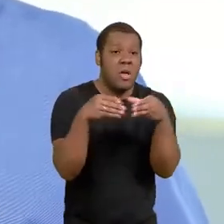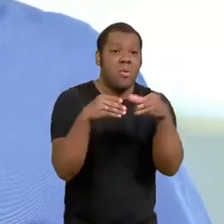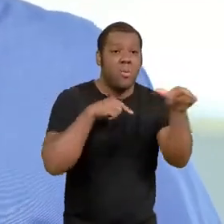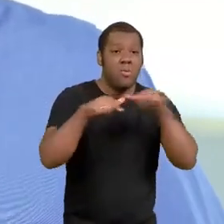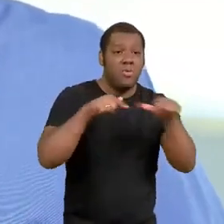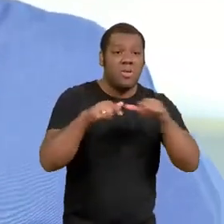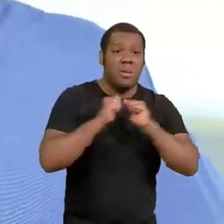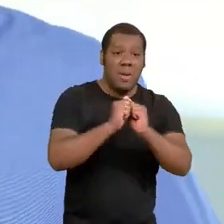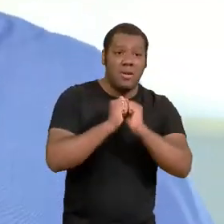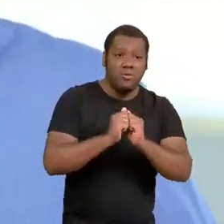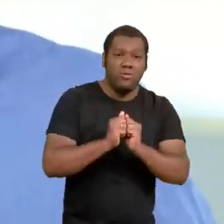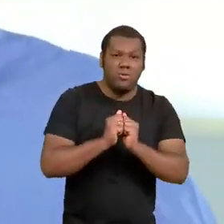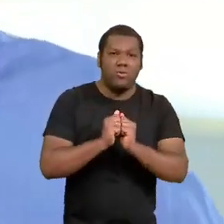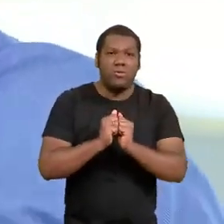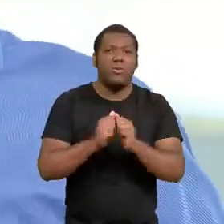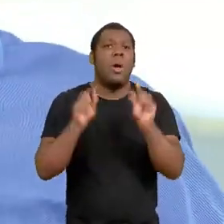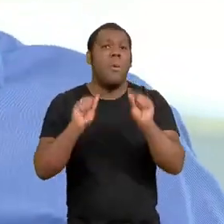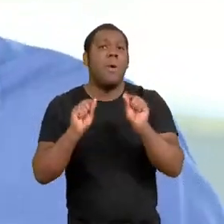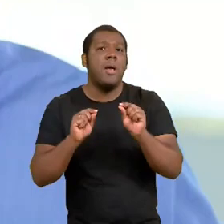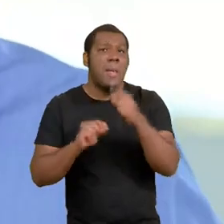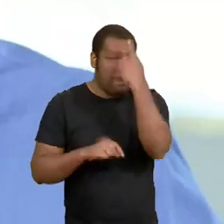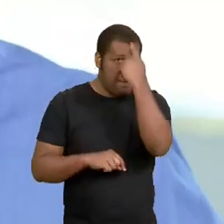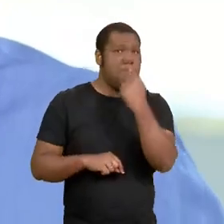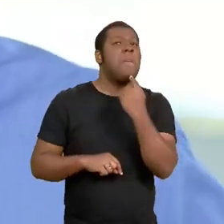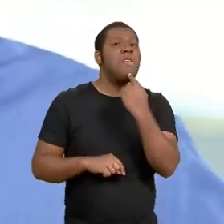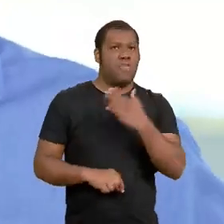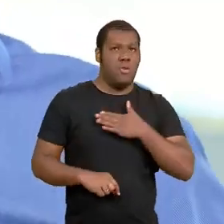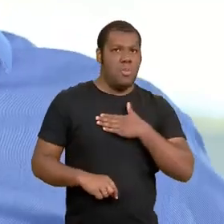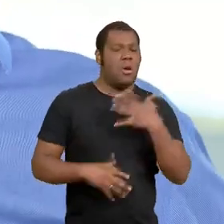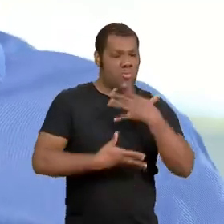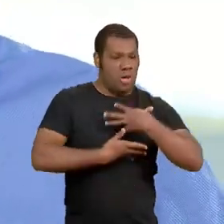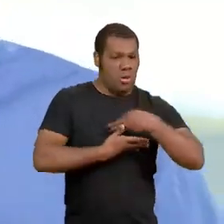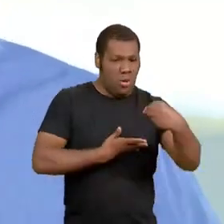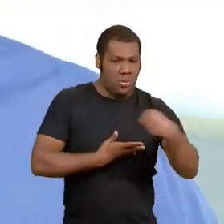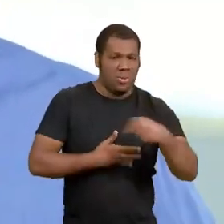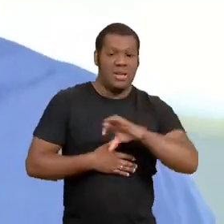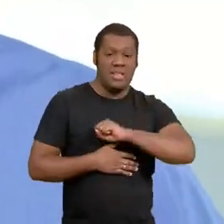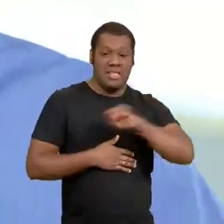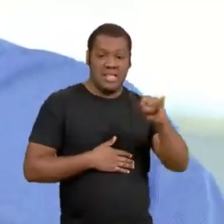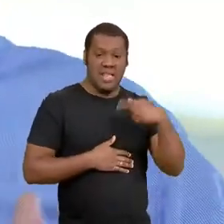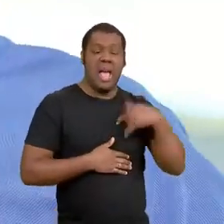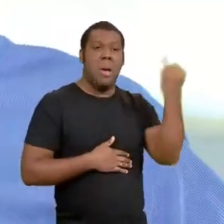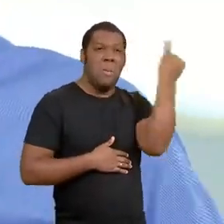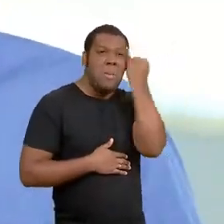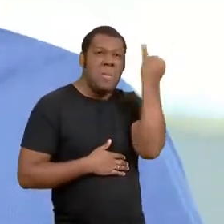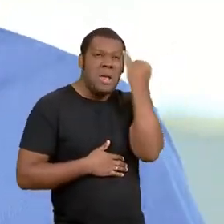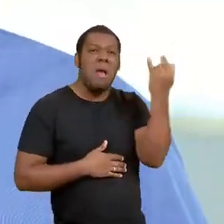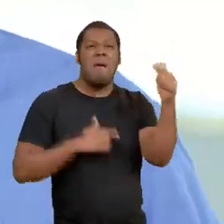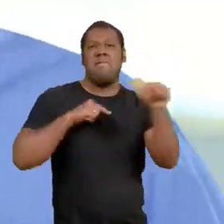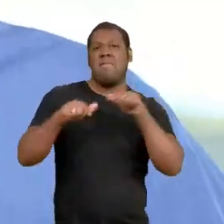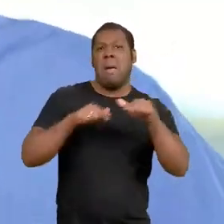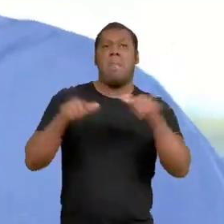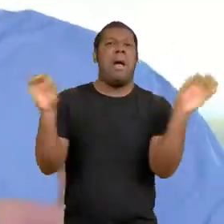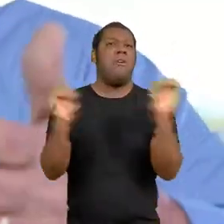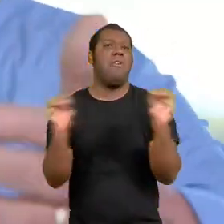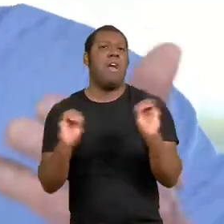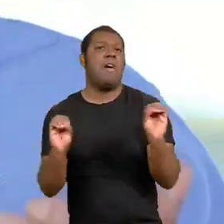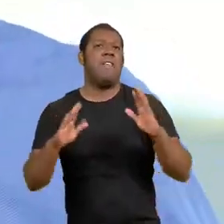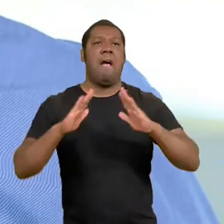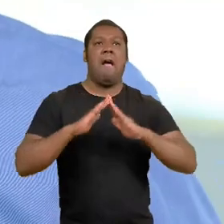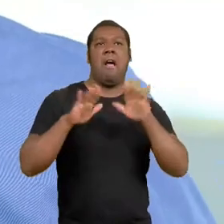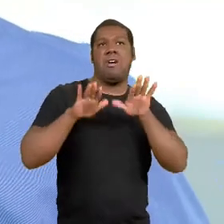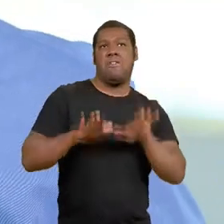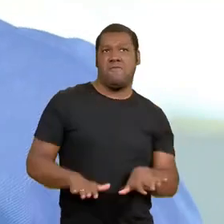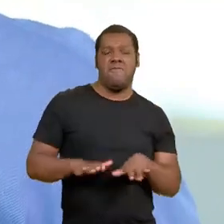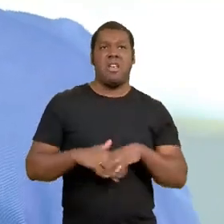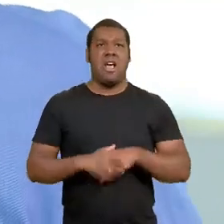Porque se você é um cara preguiçoso, se você é um cara que não trabalha, se você é um cara que fica em casa, se você é um cara que não tem motivação, o que, que você vai